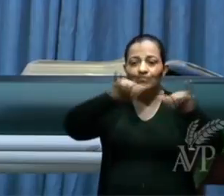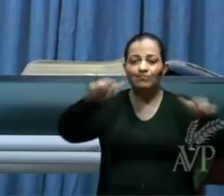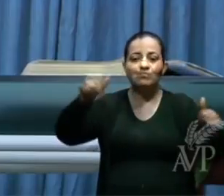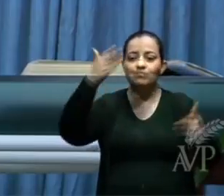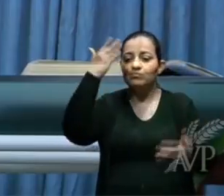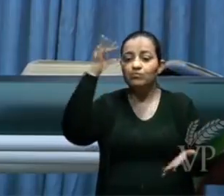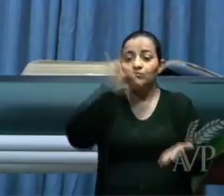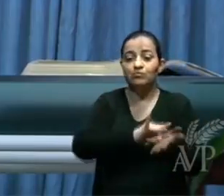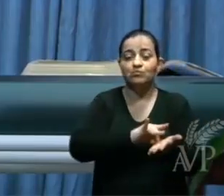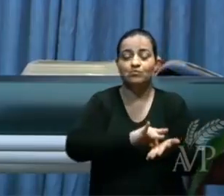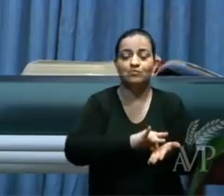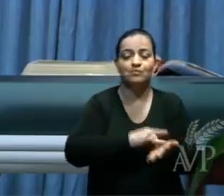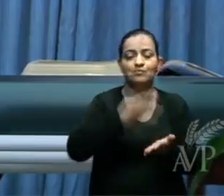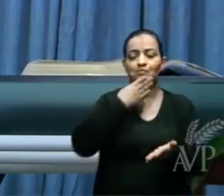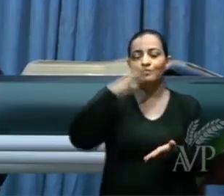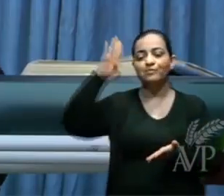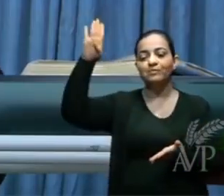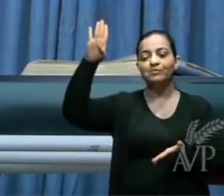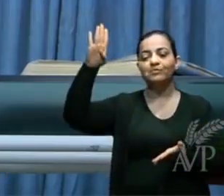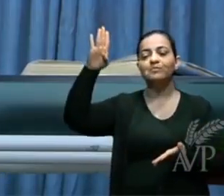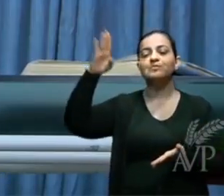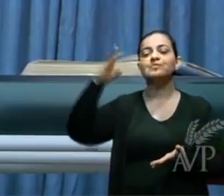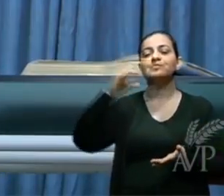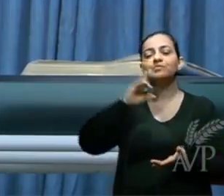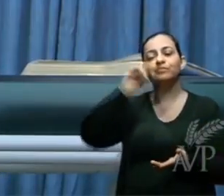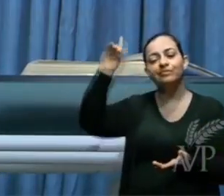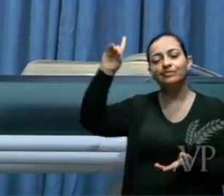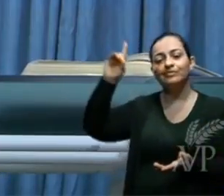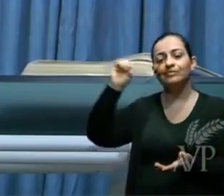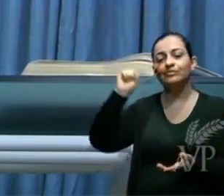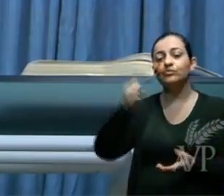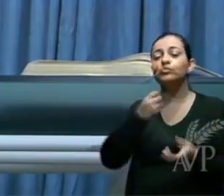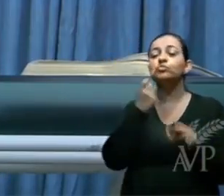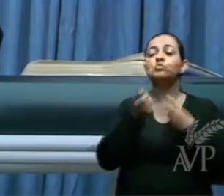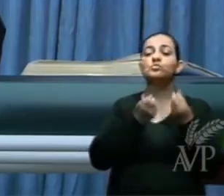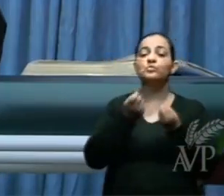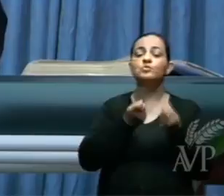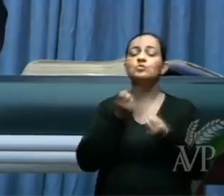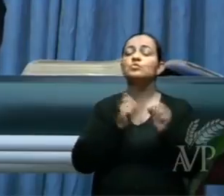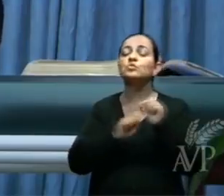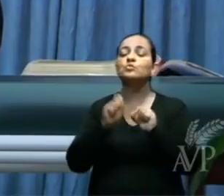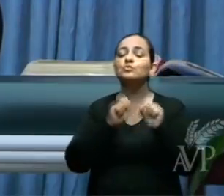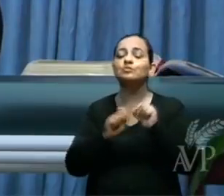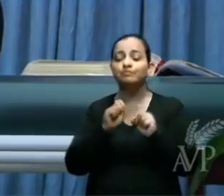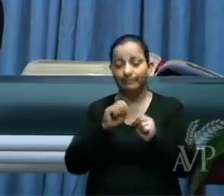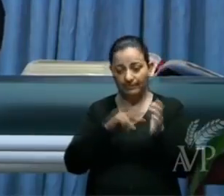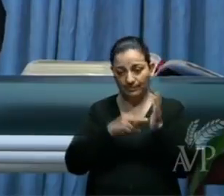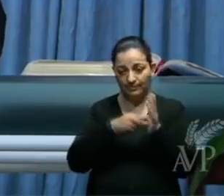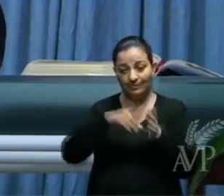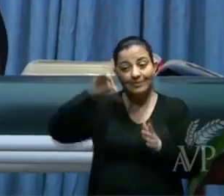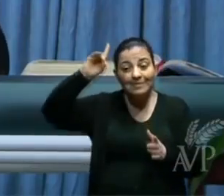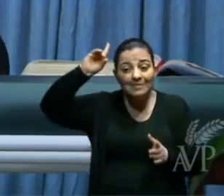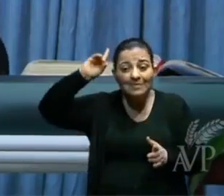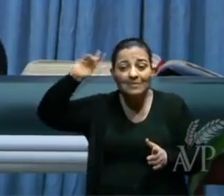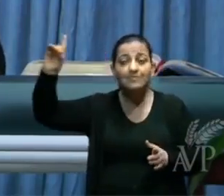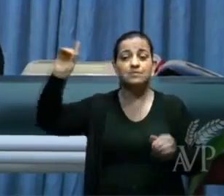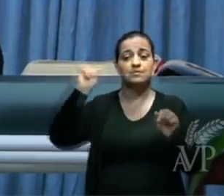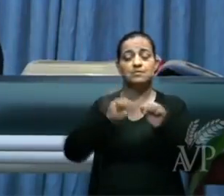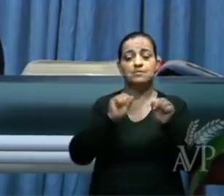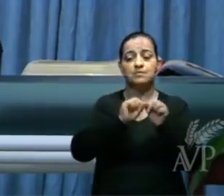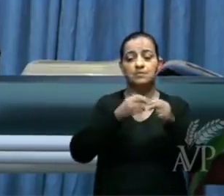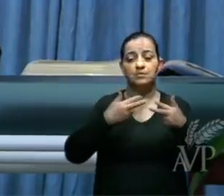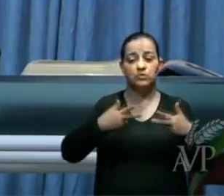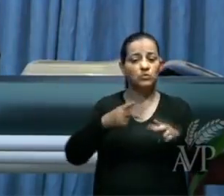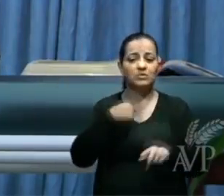de sua promessa quer dizer em outras palavras é deus que faz estas coisas